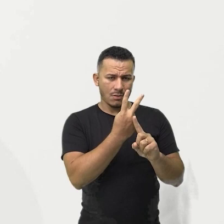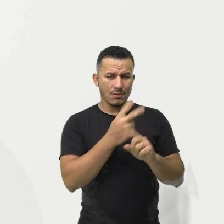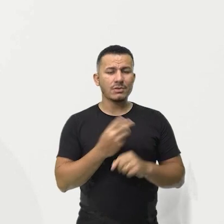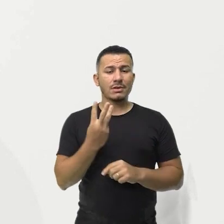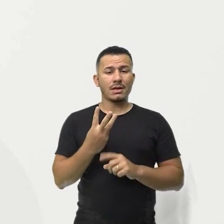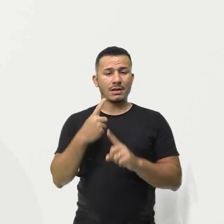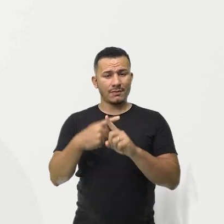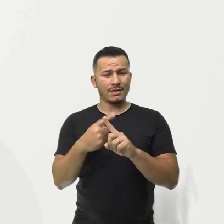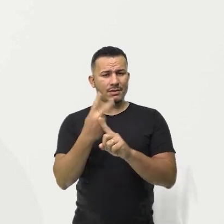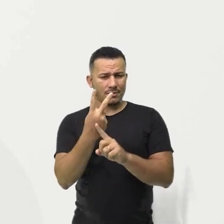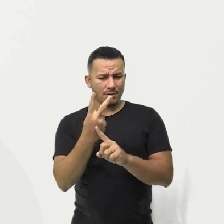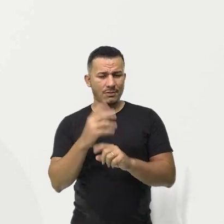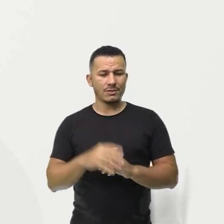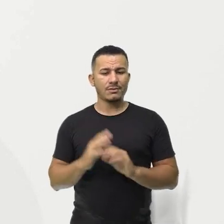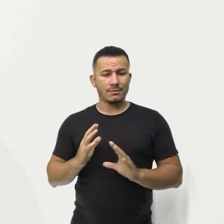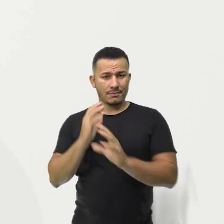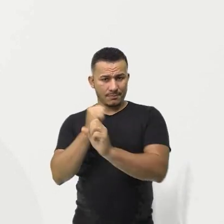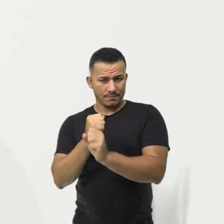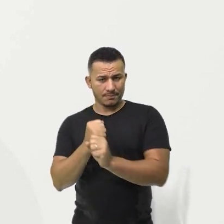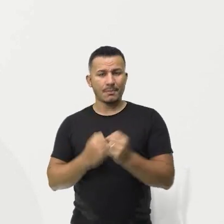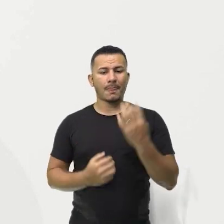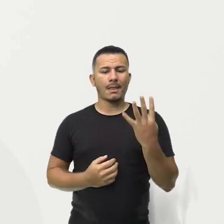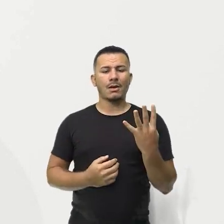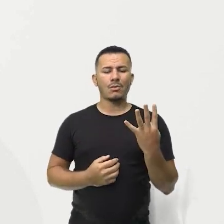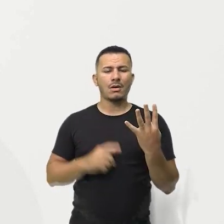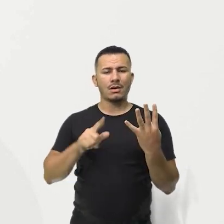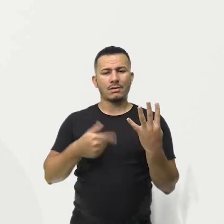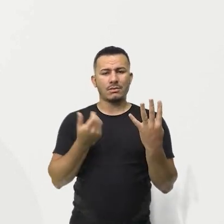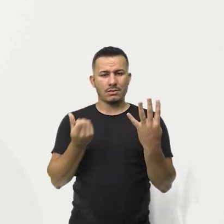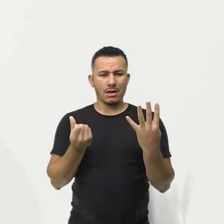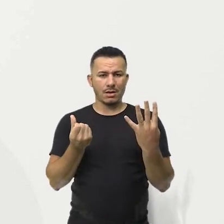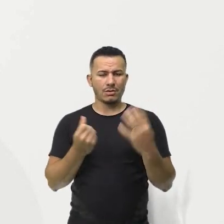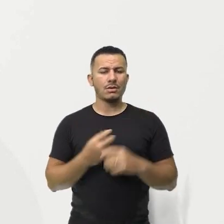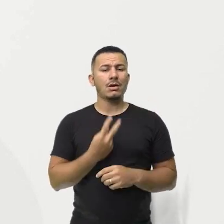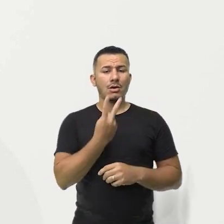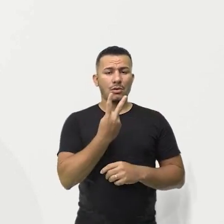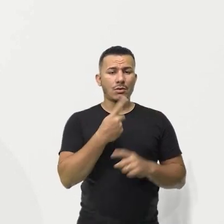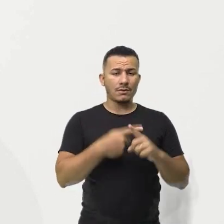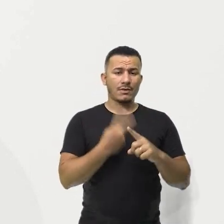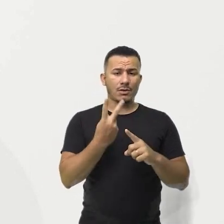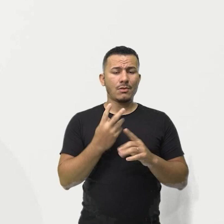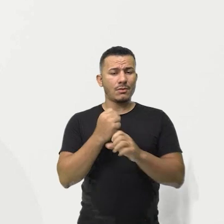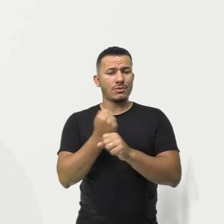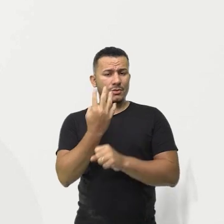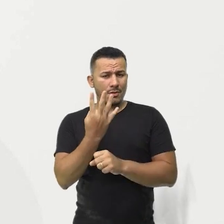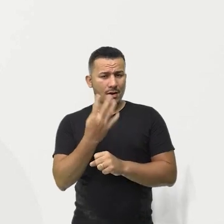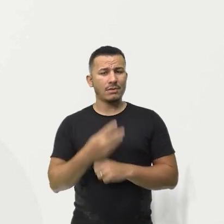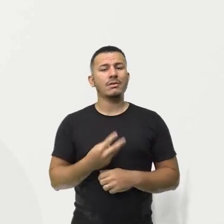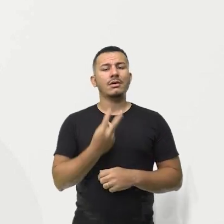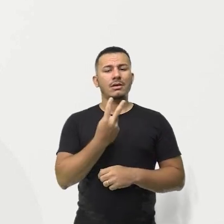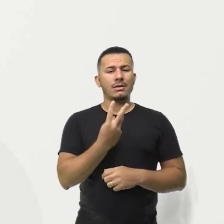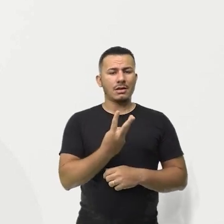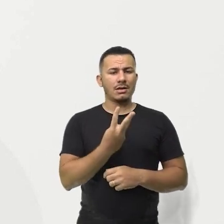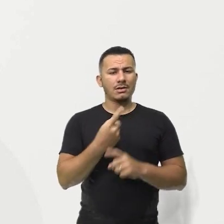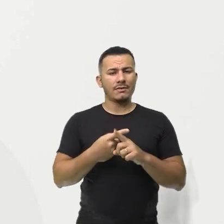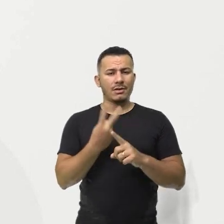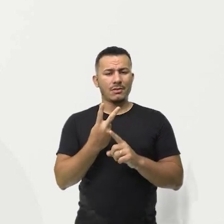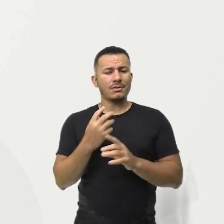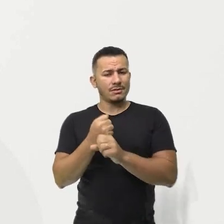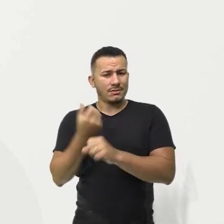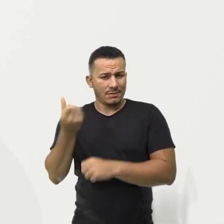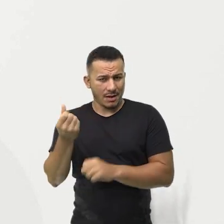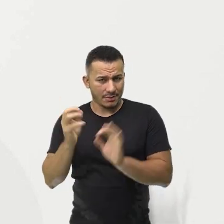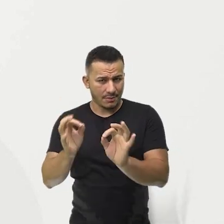aqui, ó, multiplica por 2 e o 3 também multiplica por 2. Feito isso, nós vamos ficar com 4